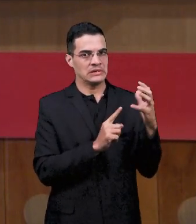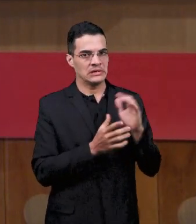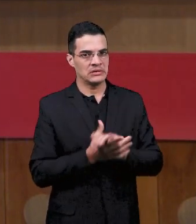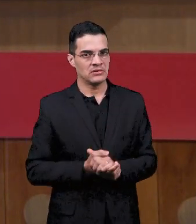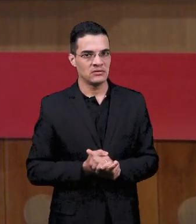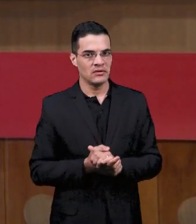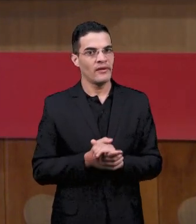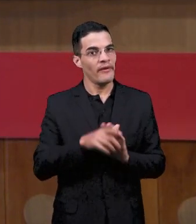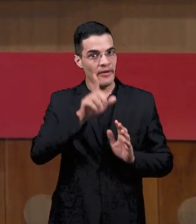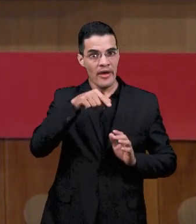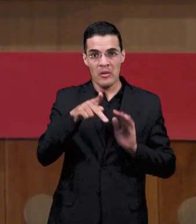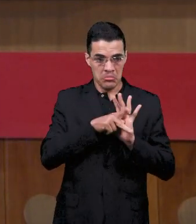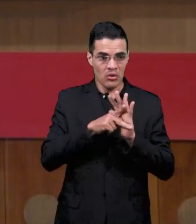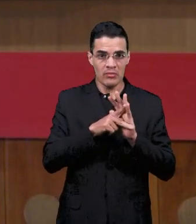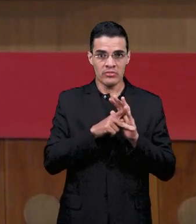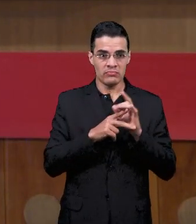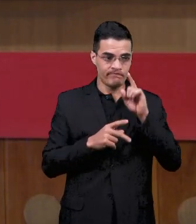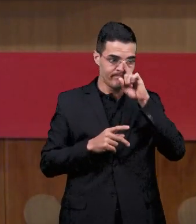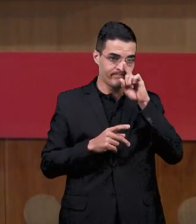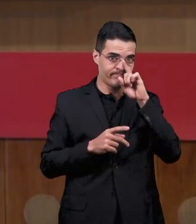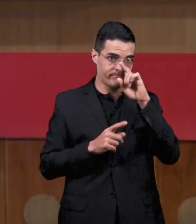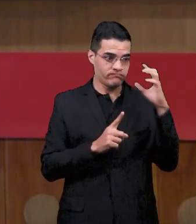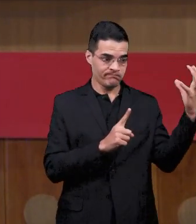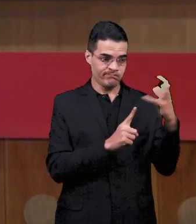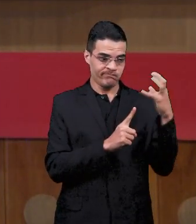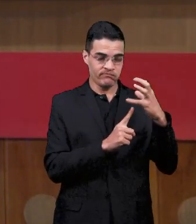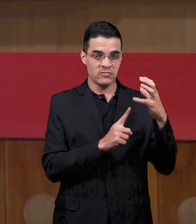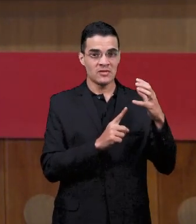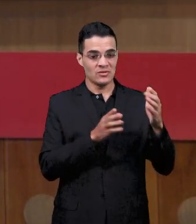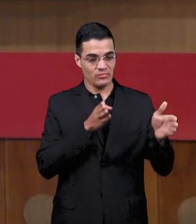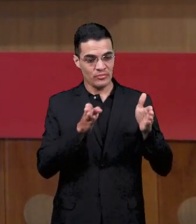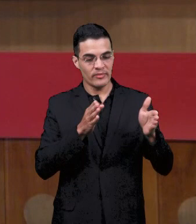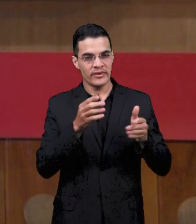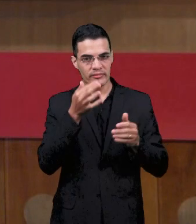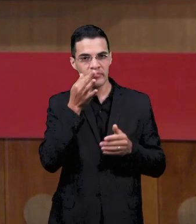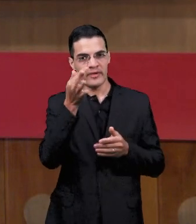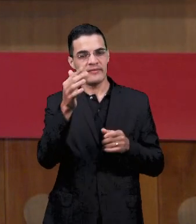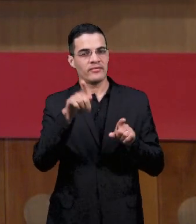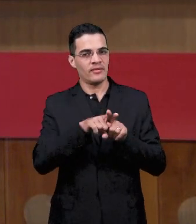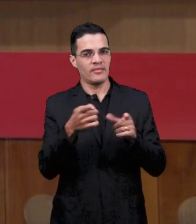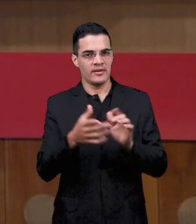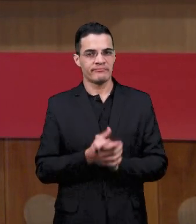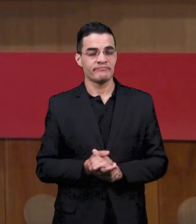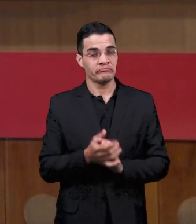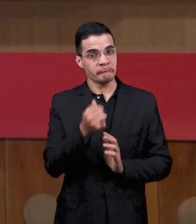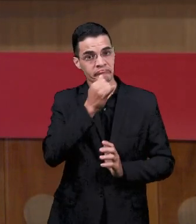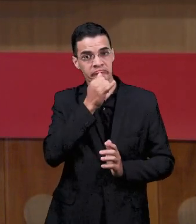do breve. Qual é a situação do mundo hoje? Na economia,